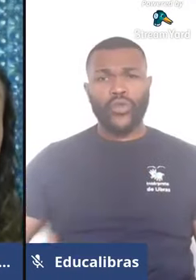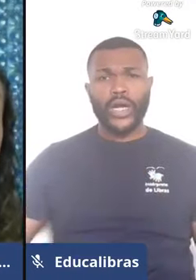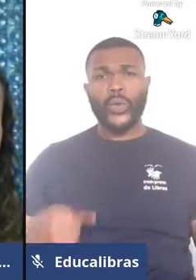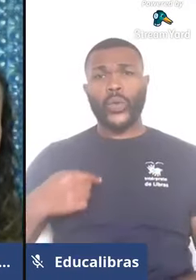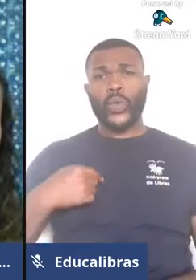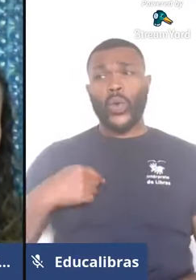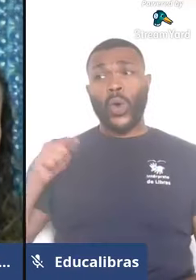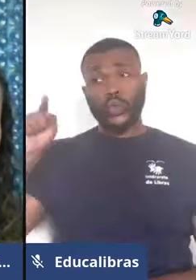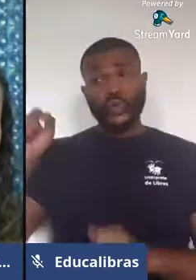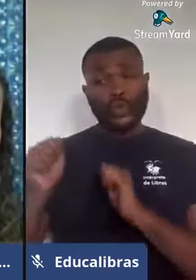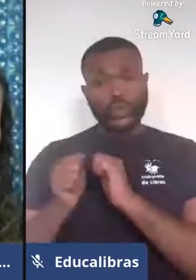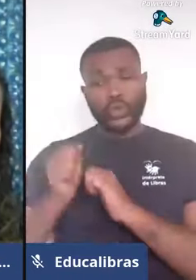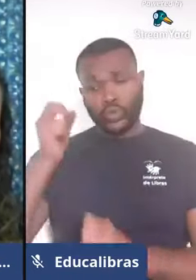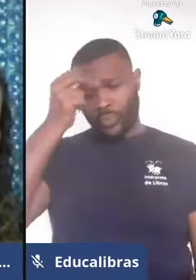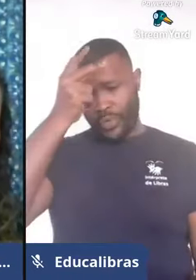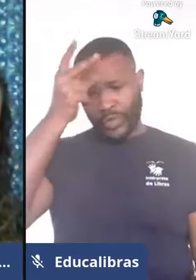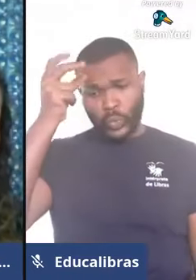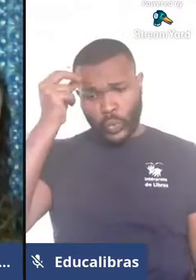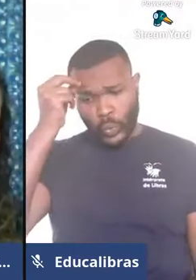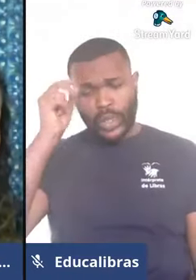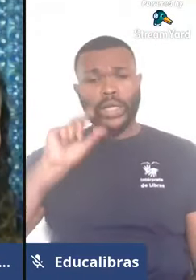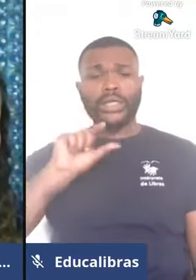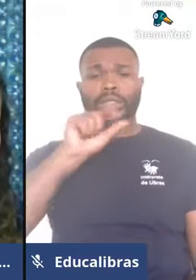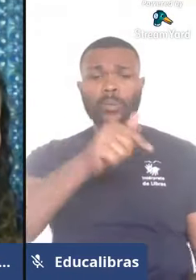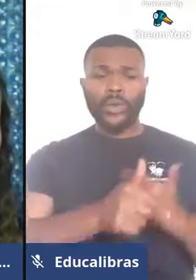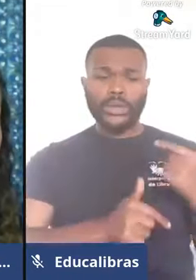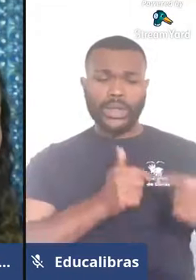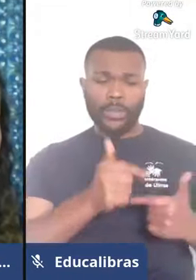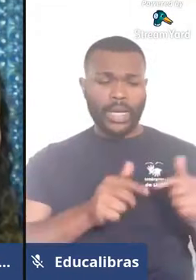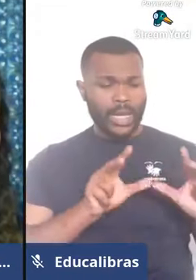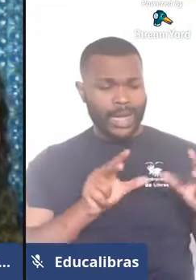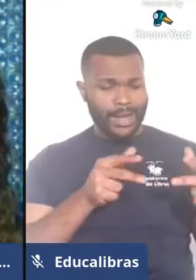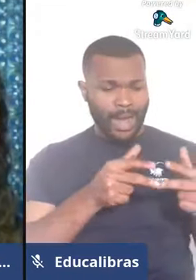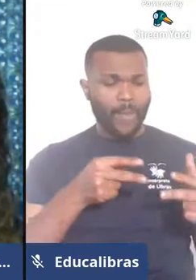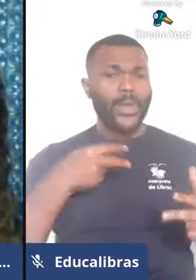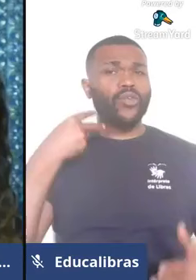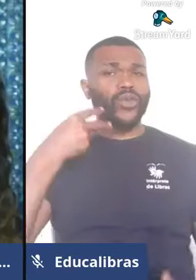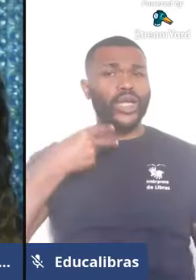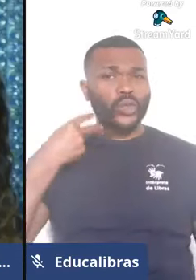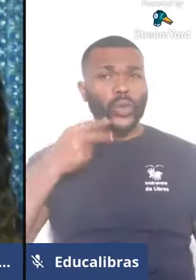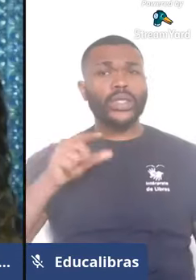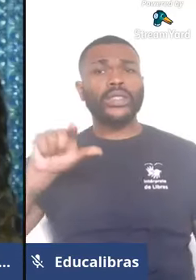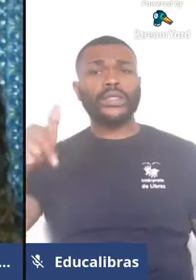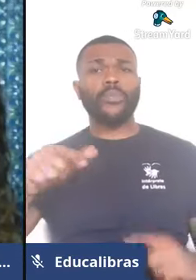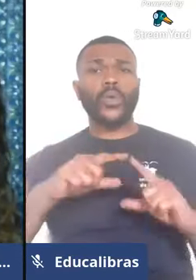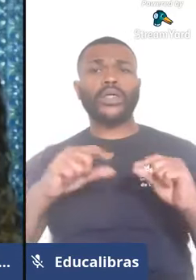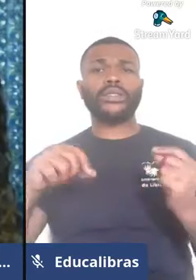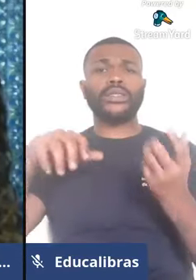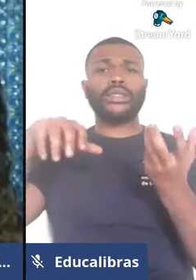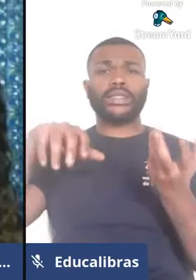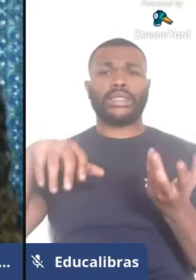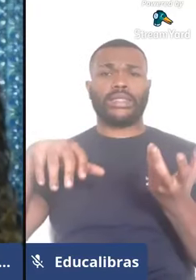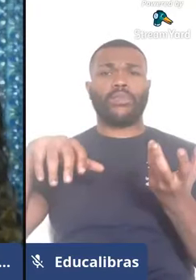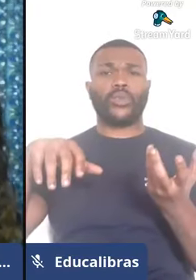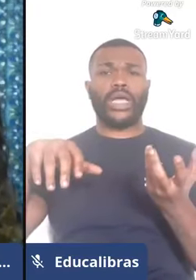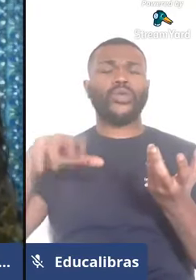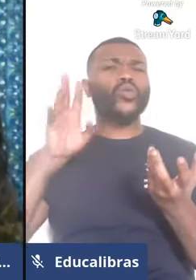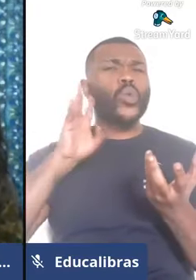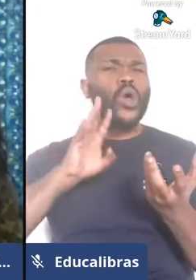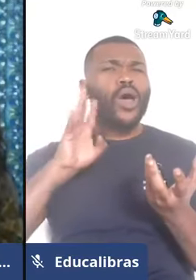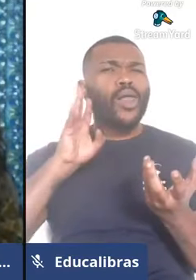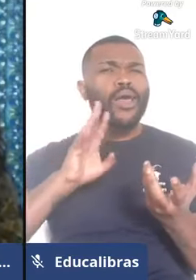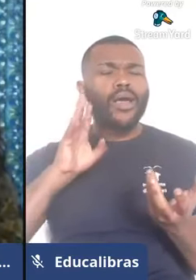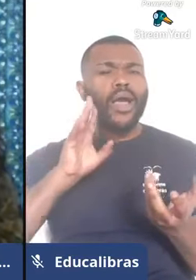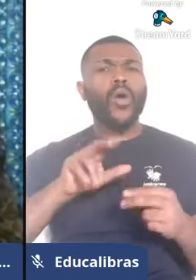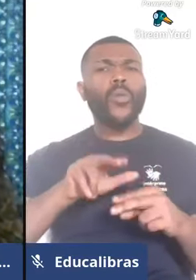prefeitura. De lá eu fui para a Câmara dos Vereadores e depois para a Câmara dos Deputados, então foi muito bacana, porque eu tive a oportunidade